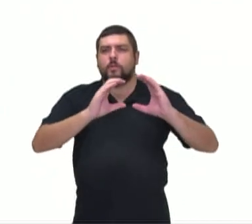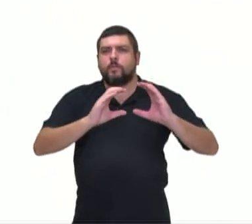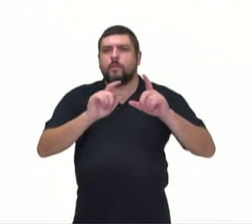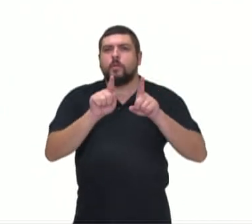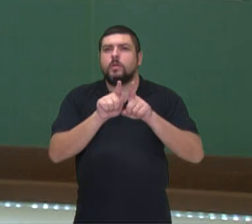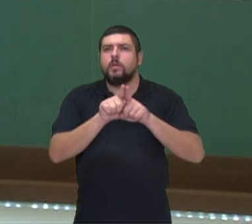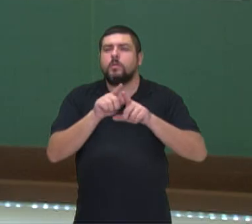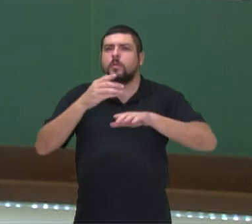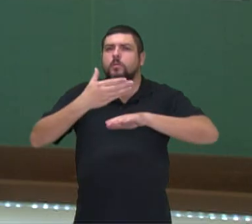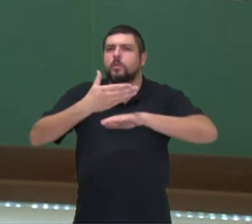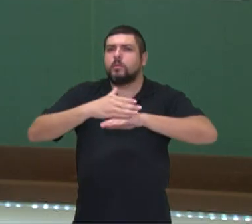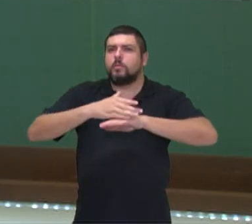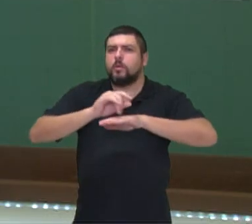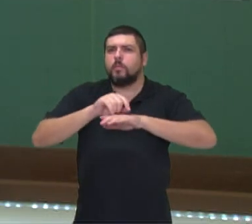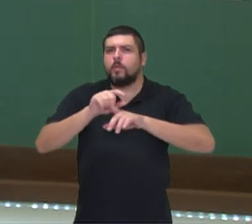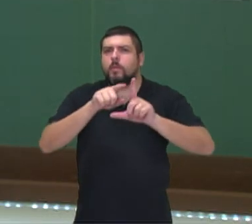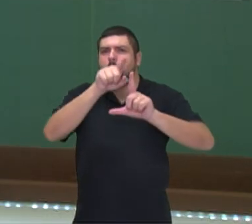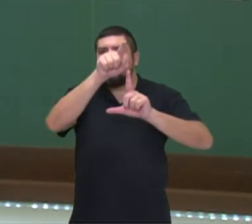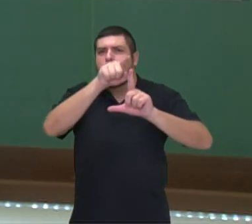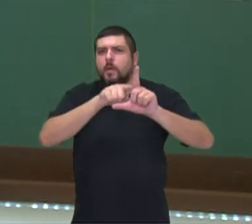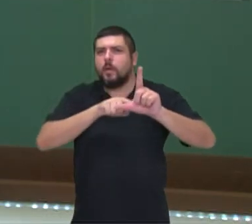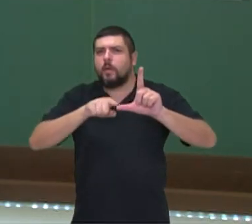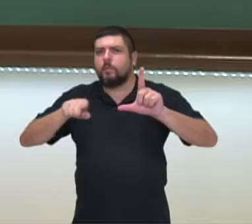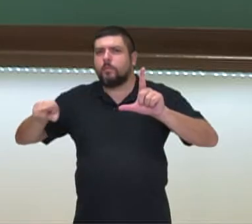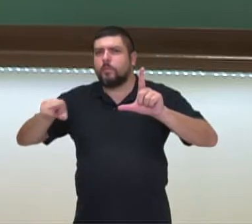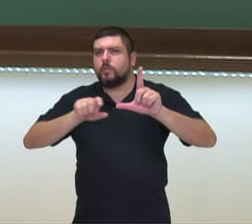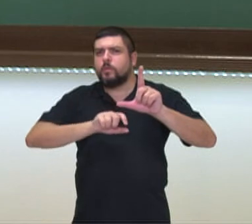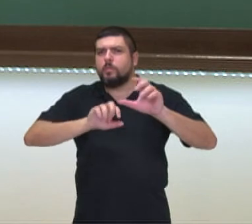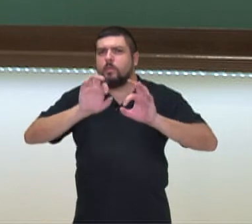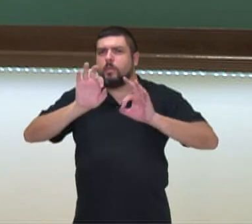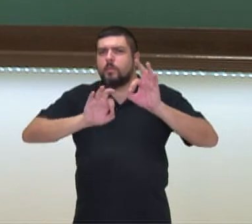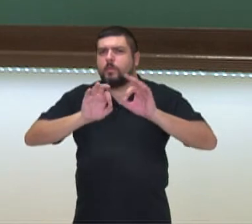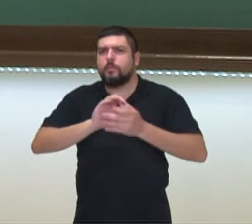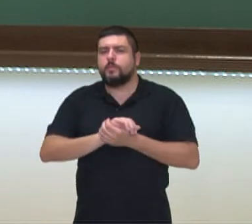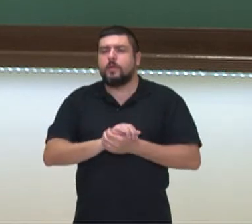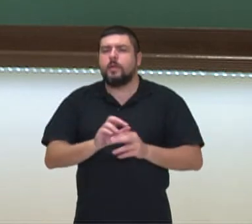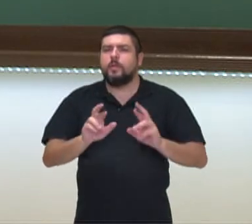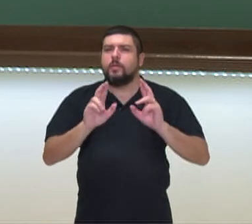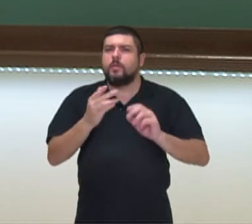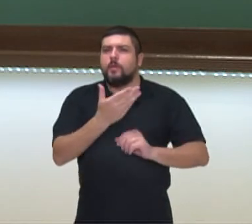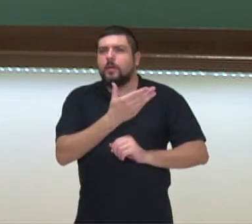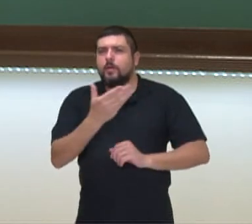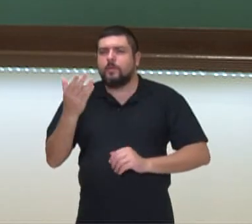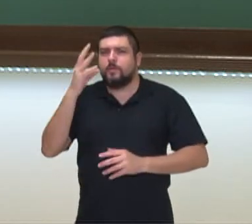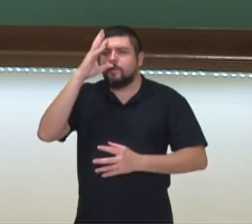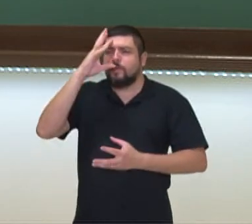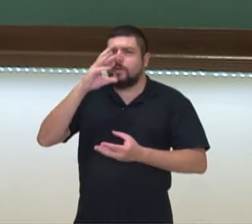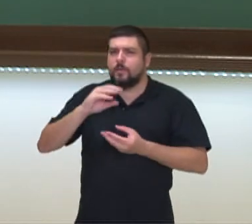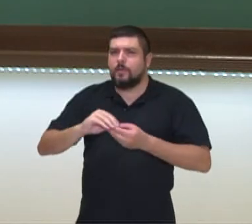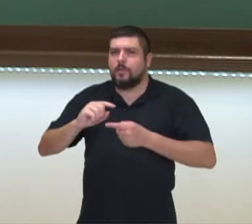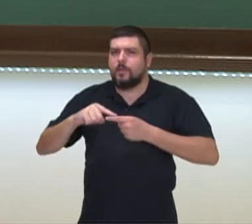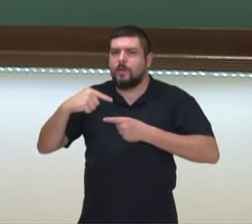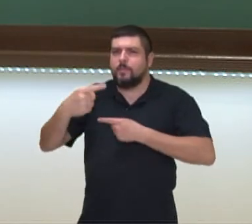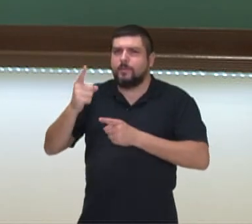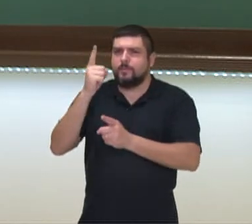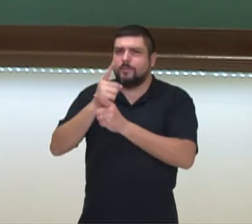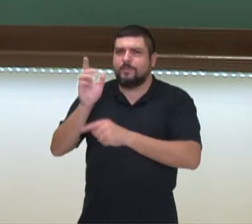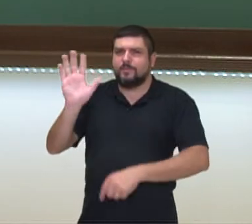de uma função. Que tal, hein, galera? Isso mesmo! E espero aí que vocês tenham entendido e até